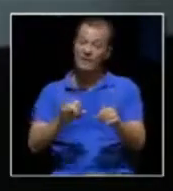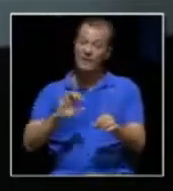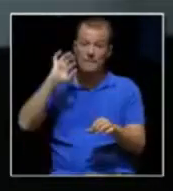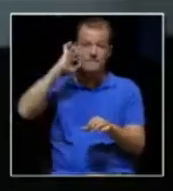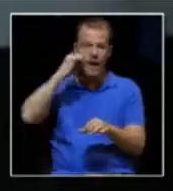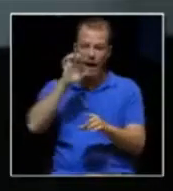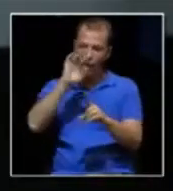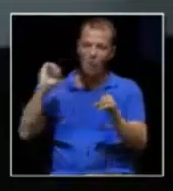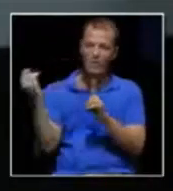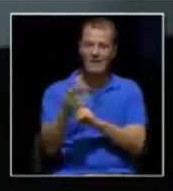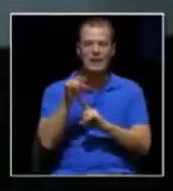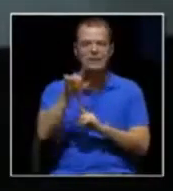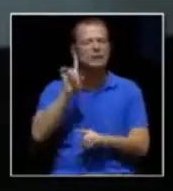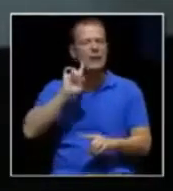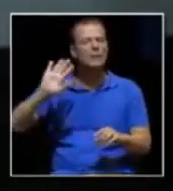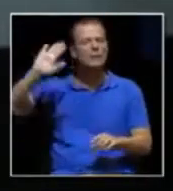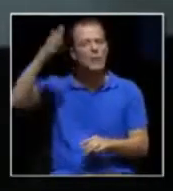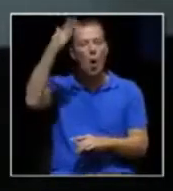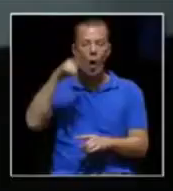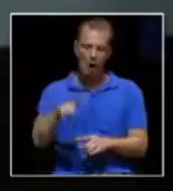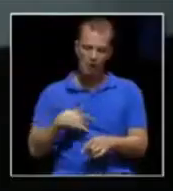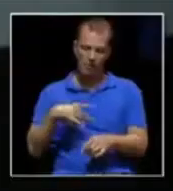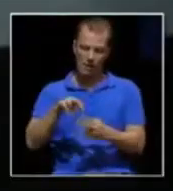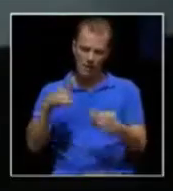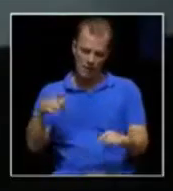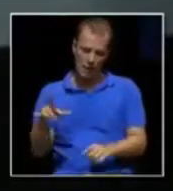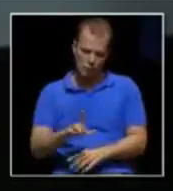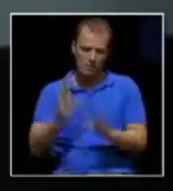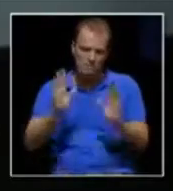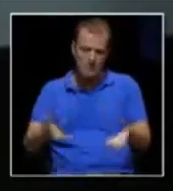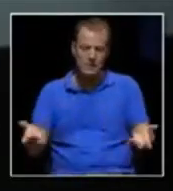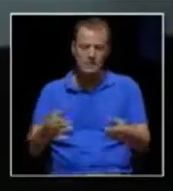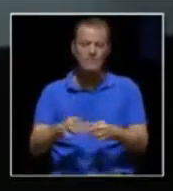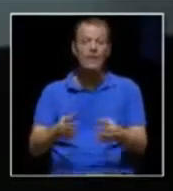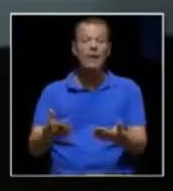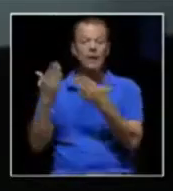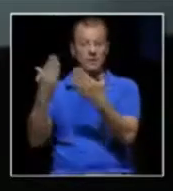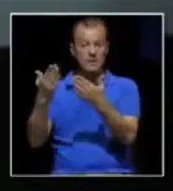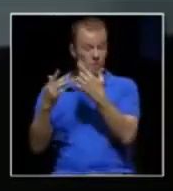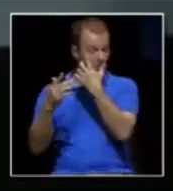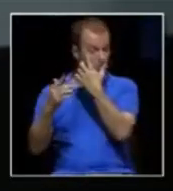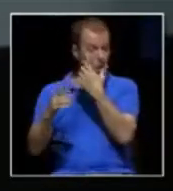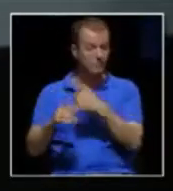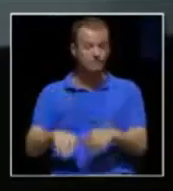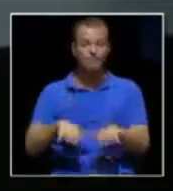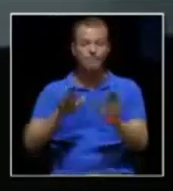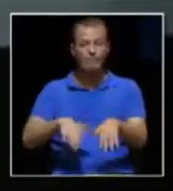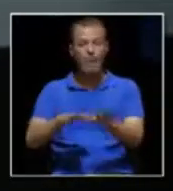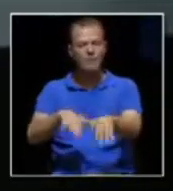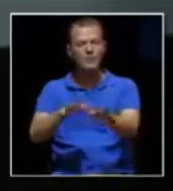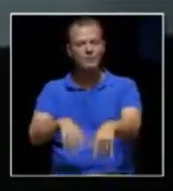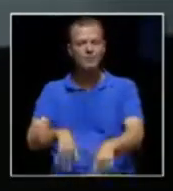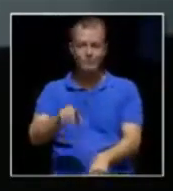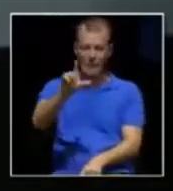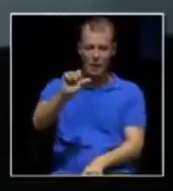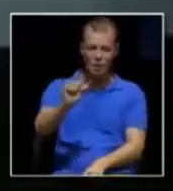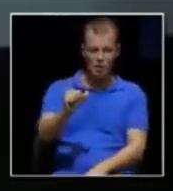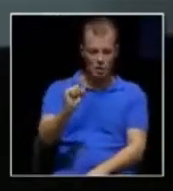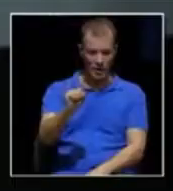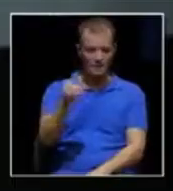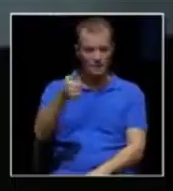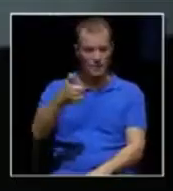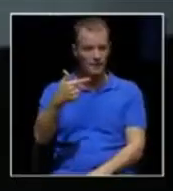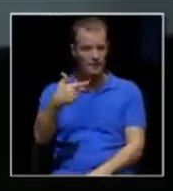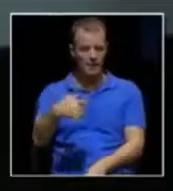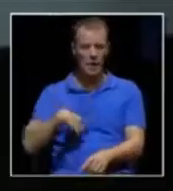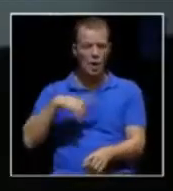ser essa a prioridade da Câmara Municipal de Lisboa. Passando agora à saudação da 20ª Marcha LGBTI+ de Lisboa, que se realizou no